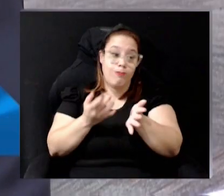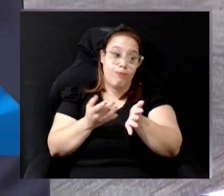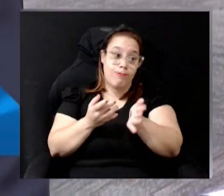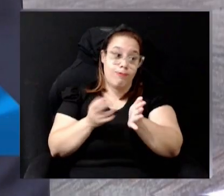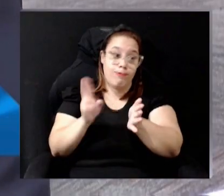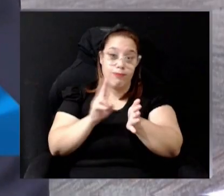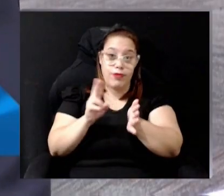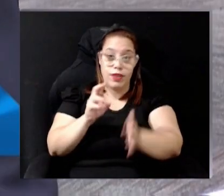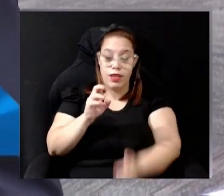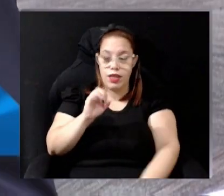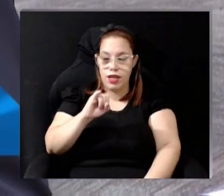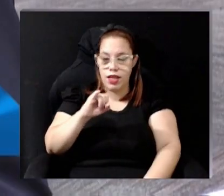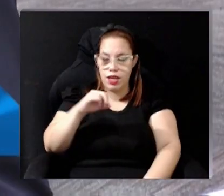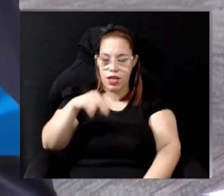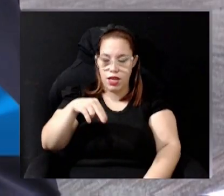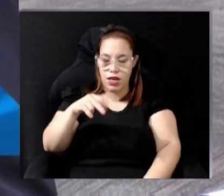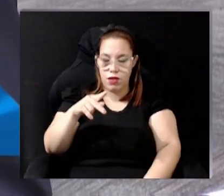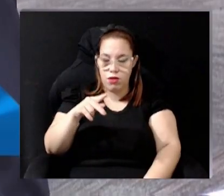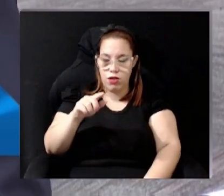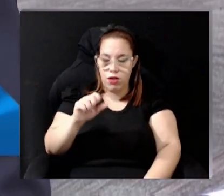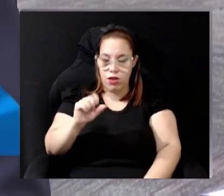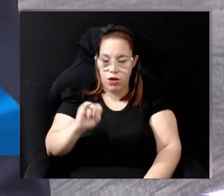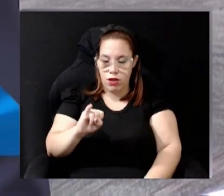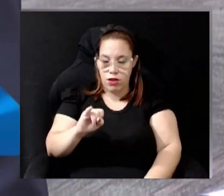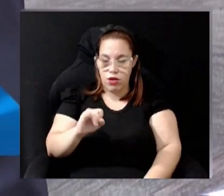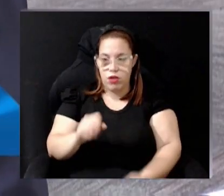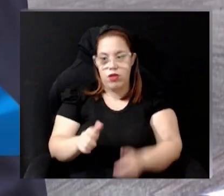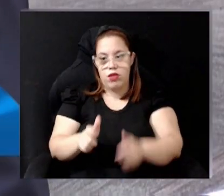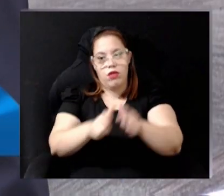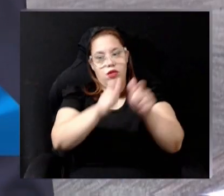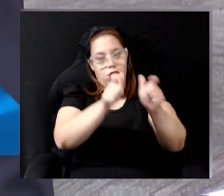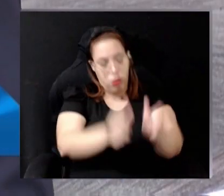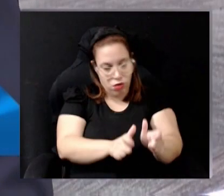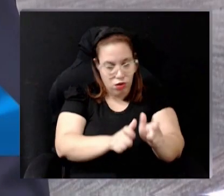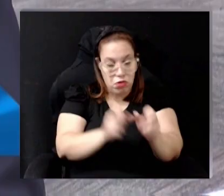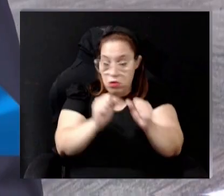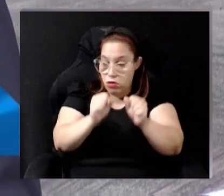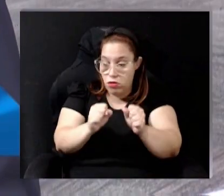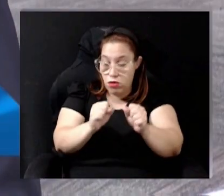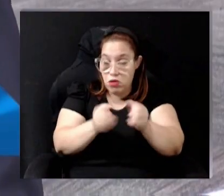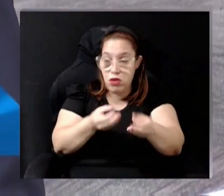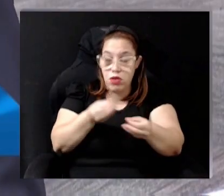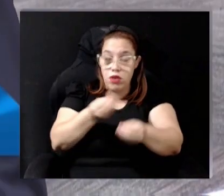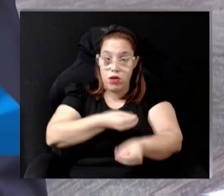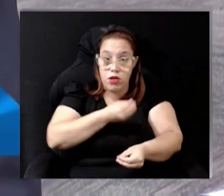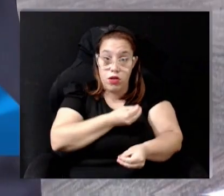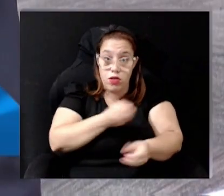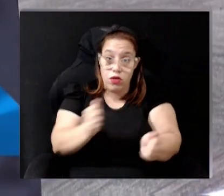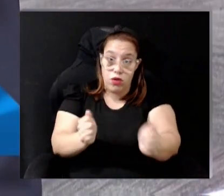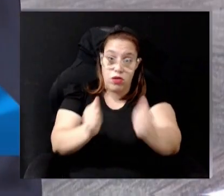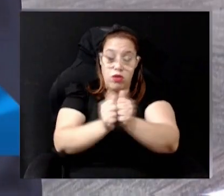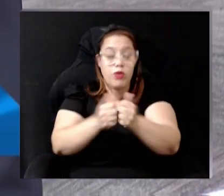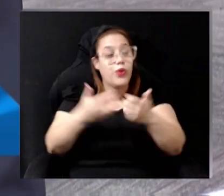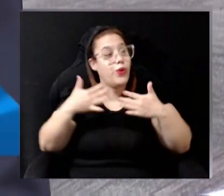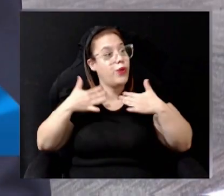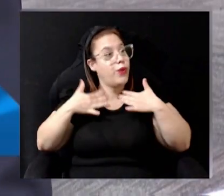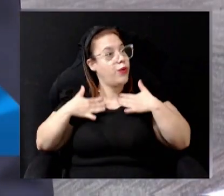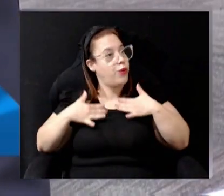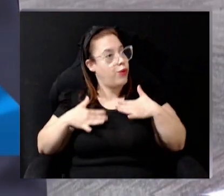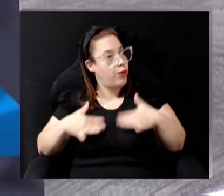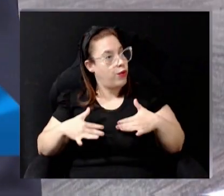ILPIs, em Campinas. E tendo um espaço onde essas pessoas possam conviver entre si, com tranquilidade, tenham um